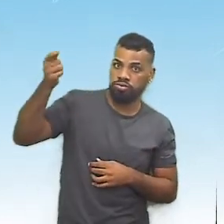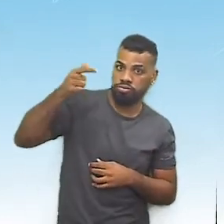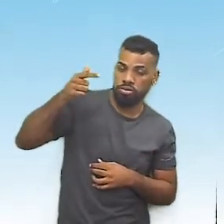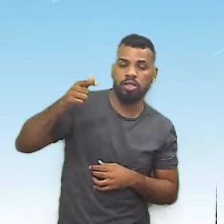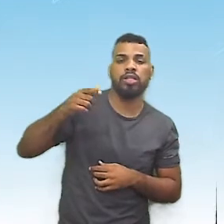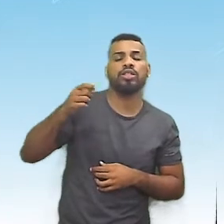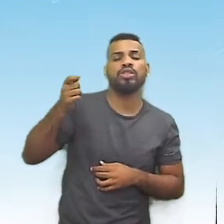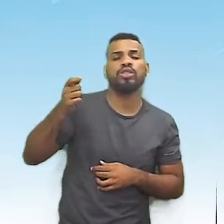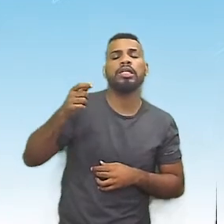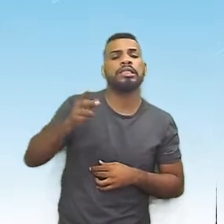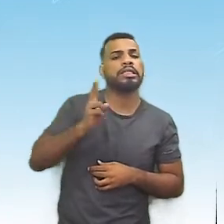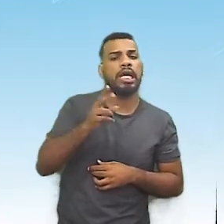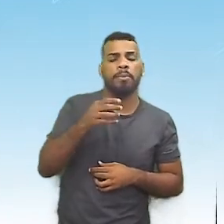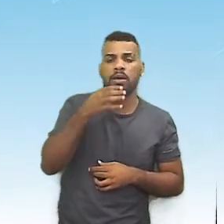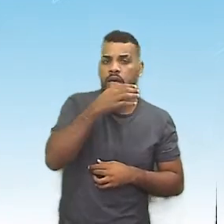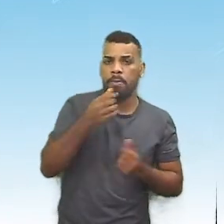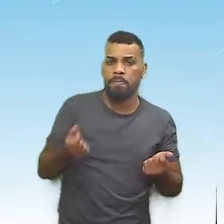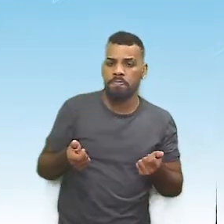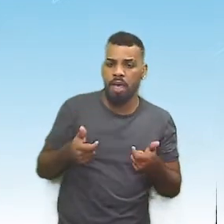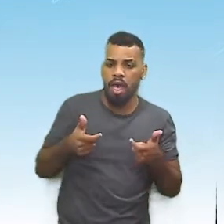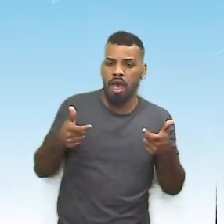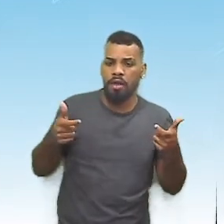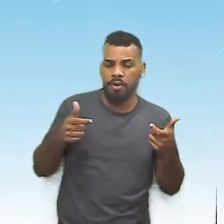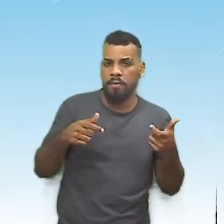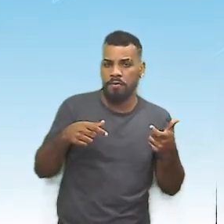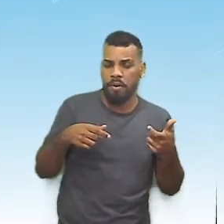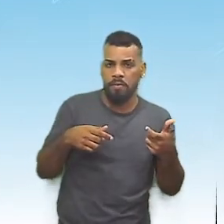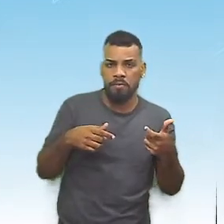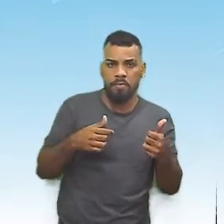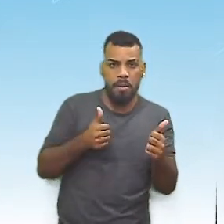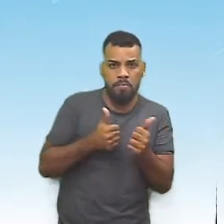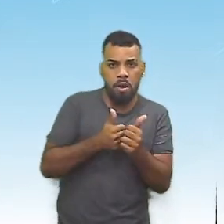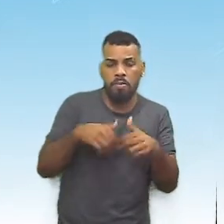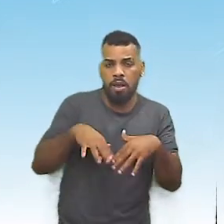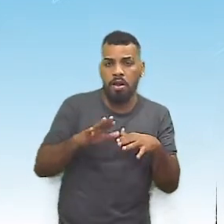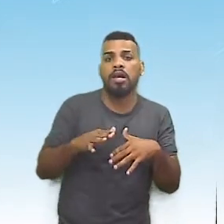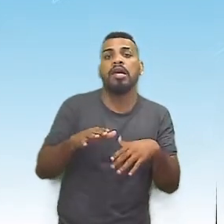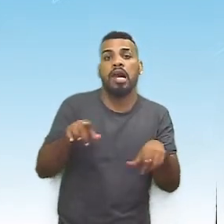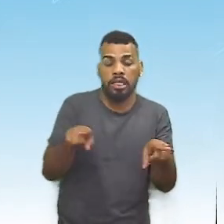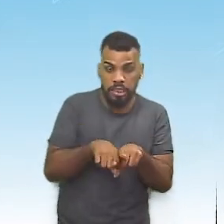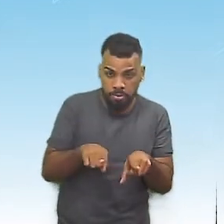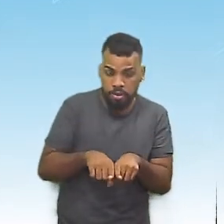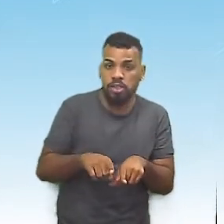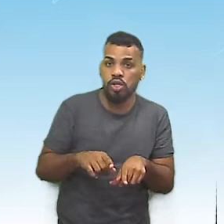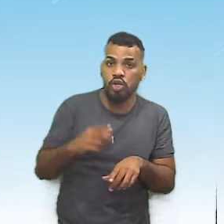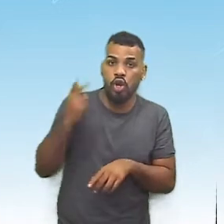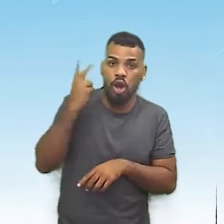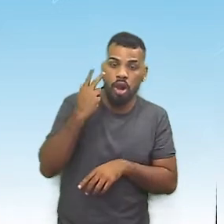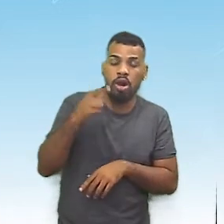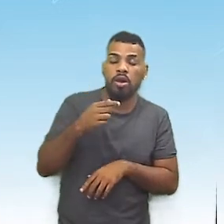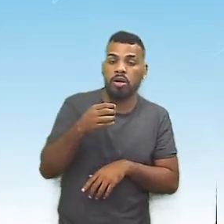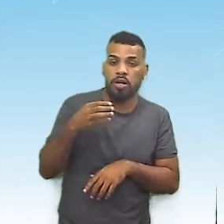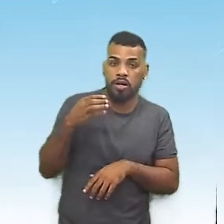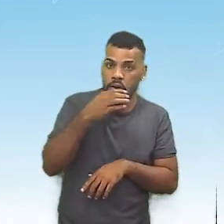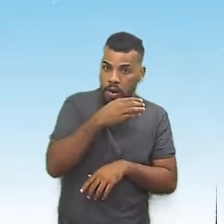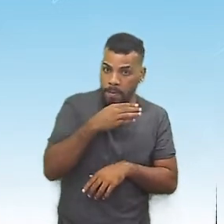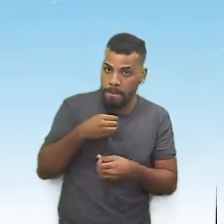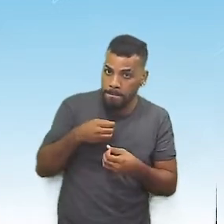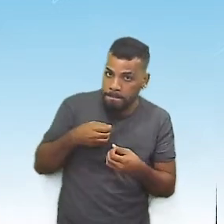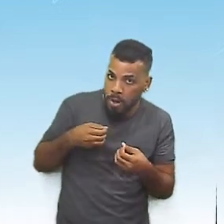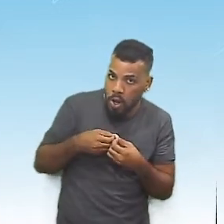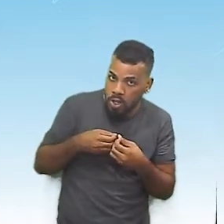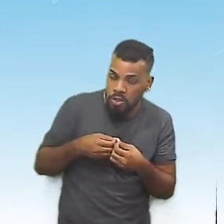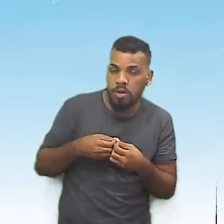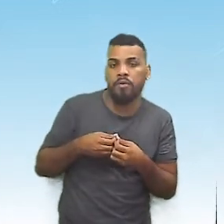sempre aquece o ar que está mais próximo. Assim, em condições normais, o ar quente mais próximo à